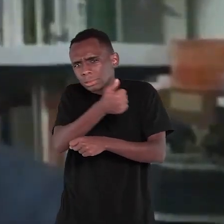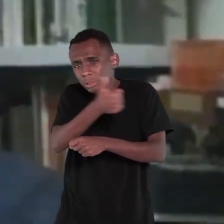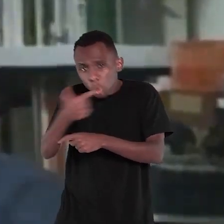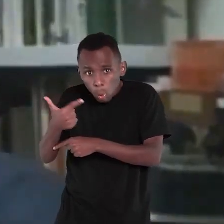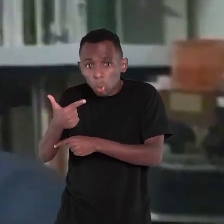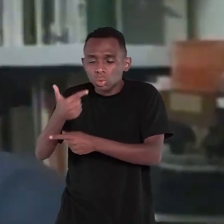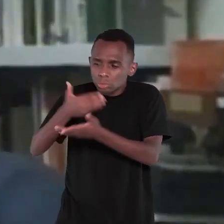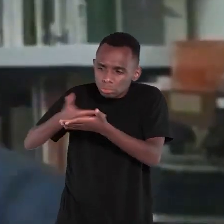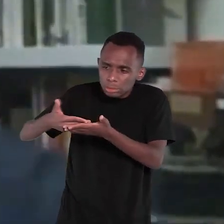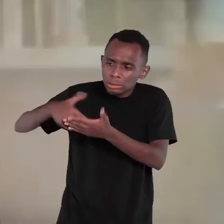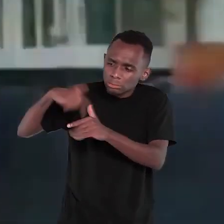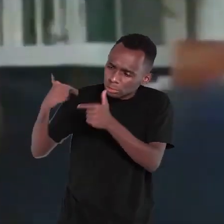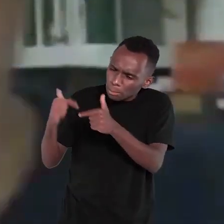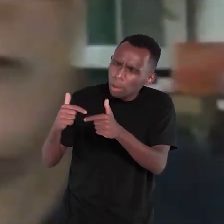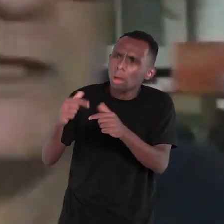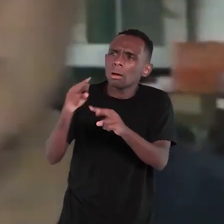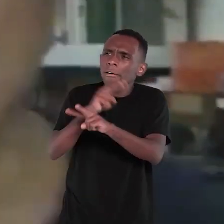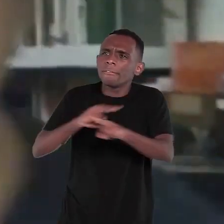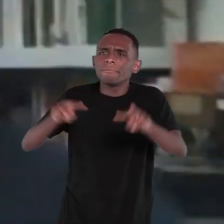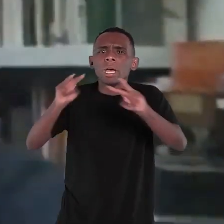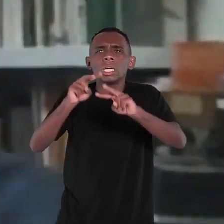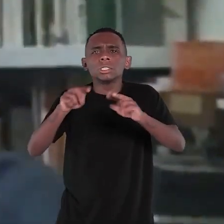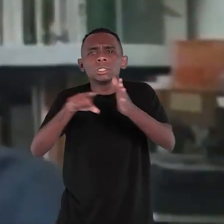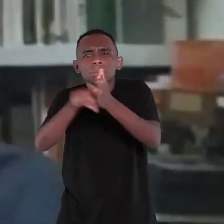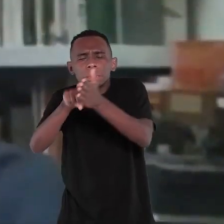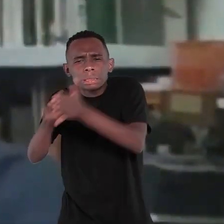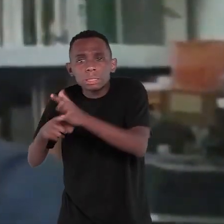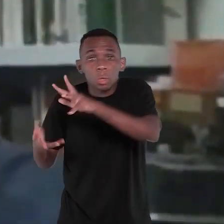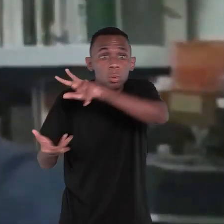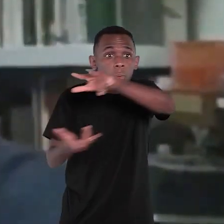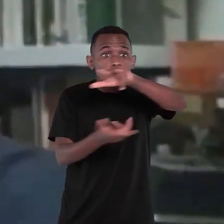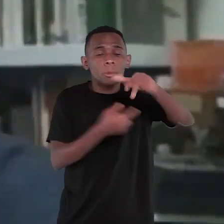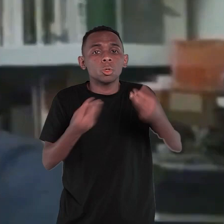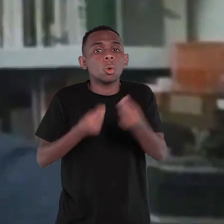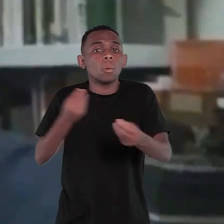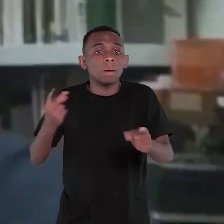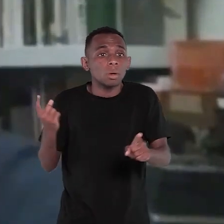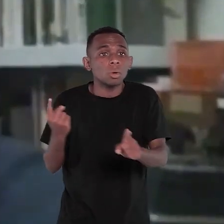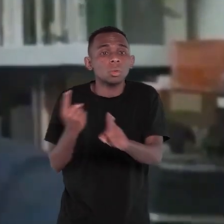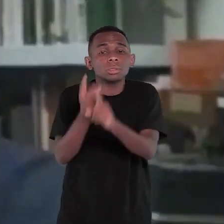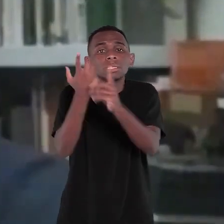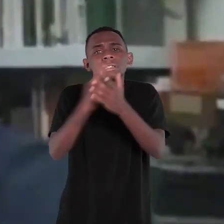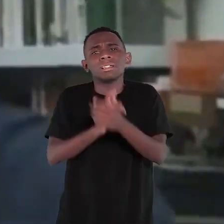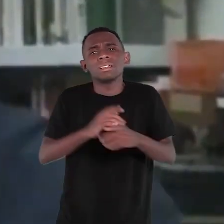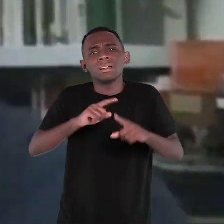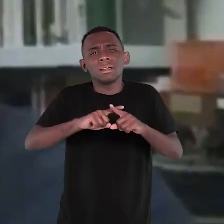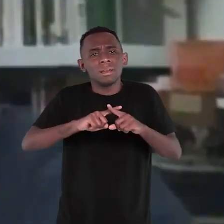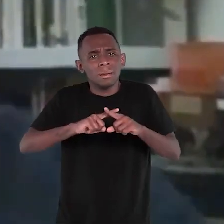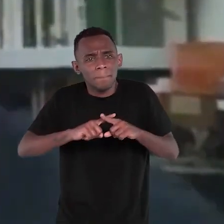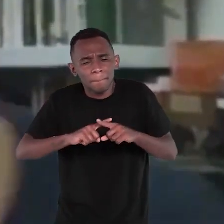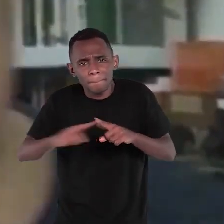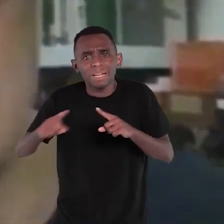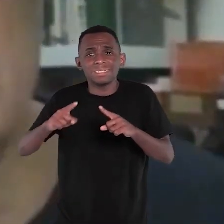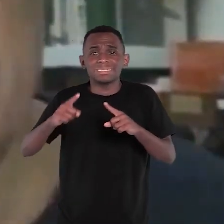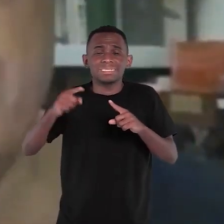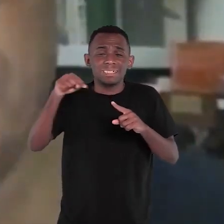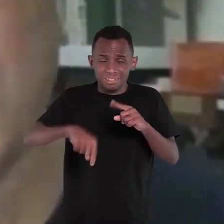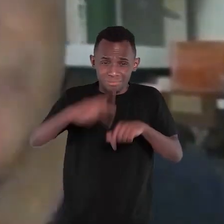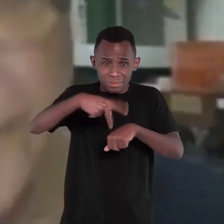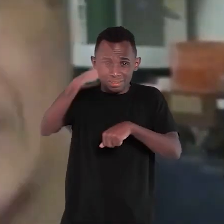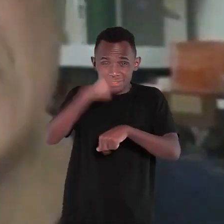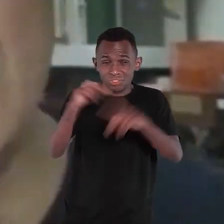2012, né? Olhando o que acontece no mundo e tal, mas aqui não tinha como viabilizar, porque você não tinha parceiro capaz de